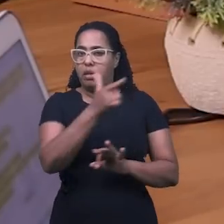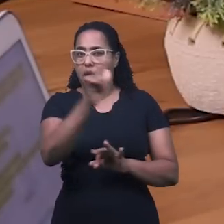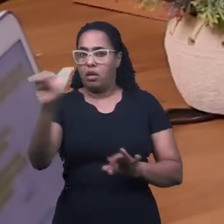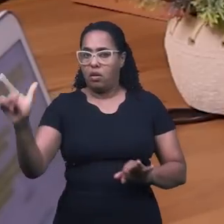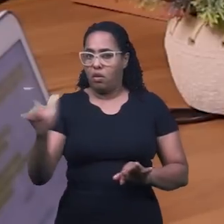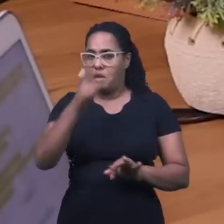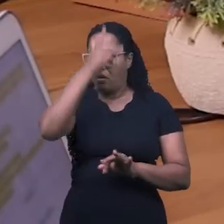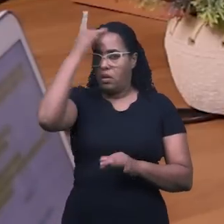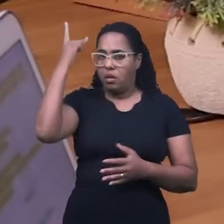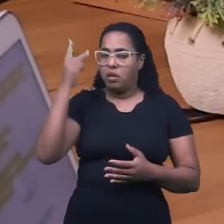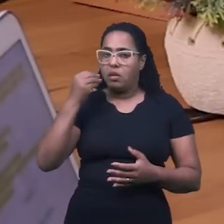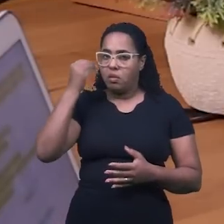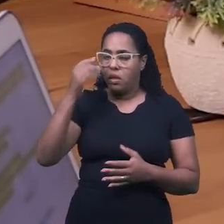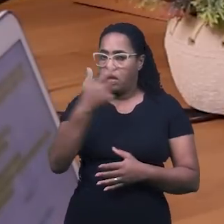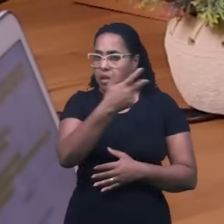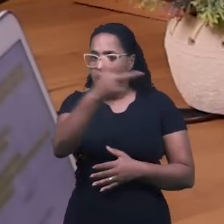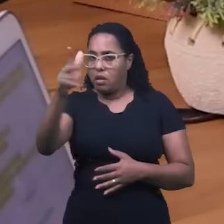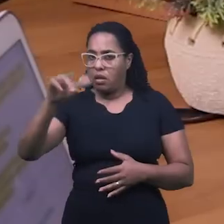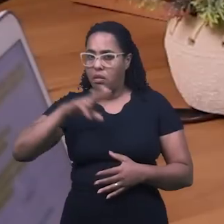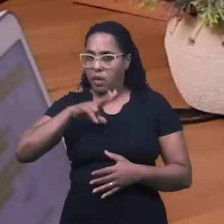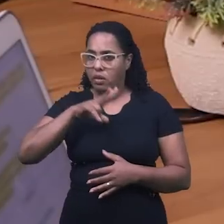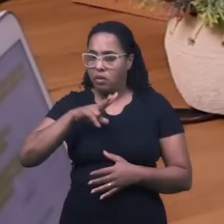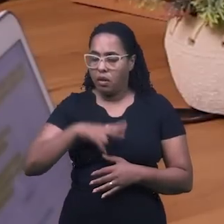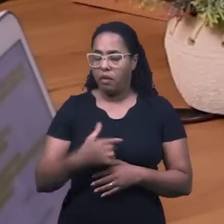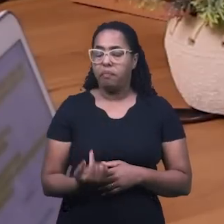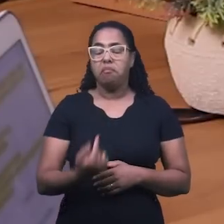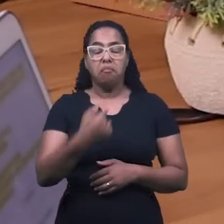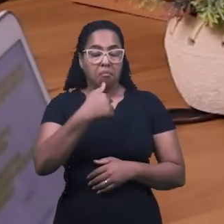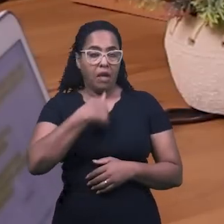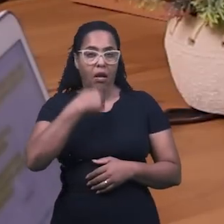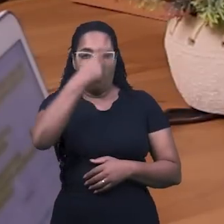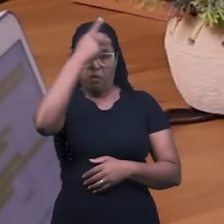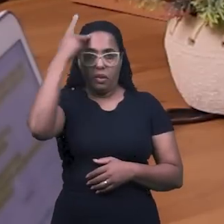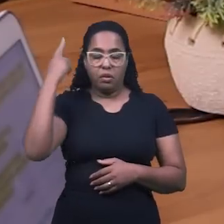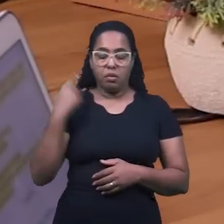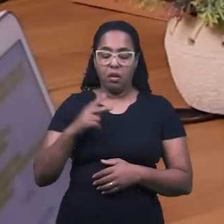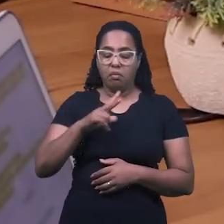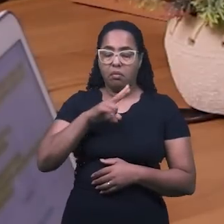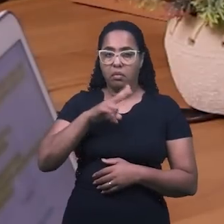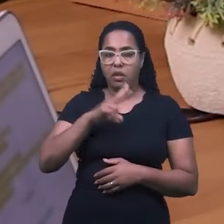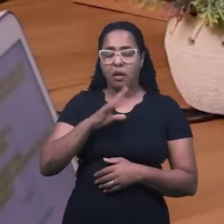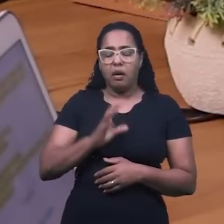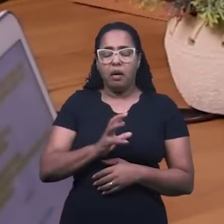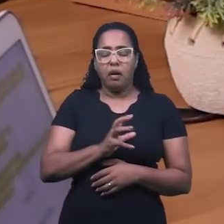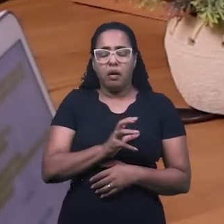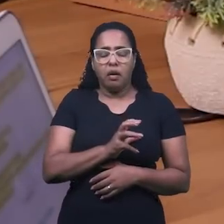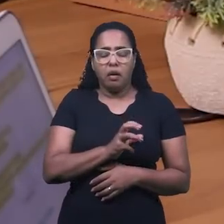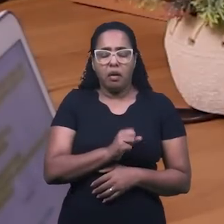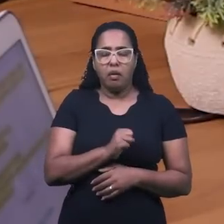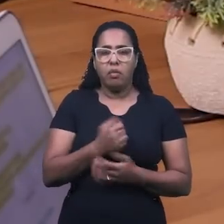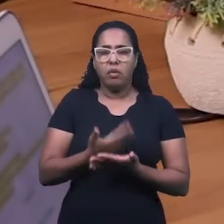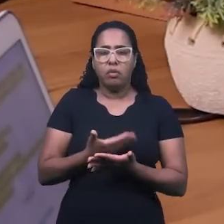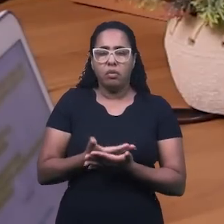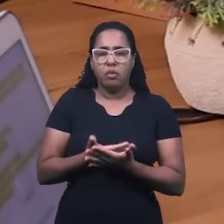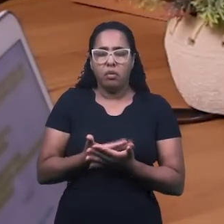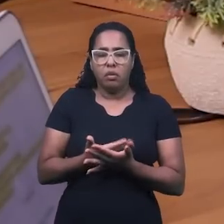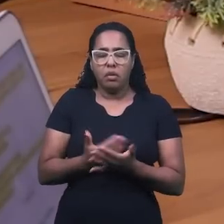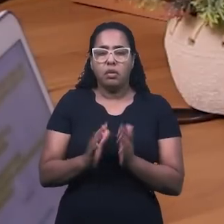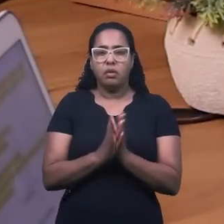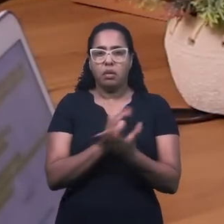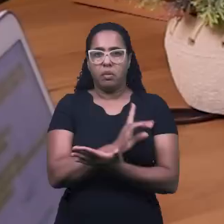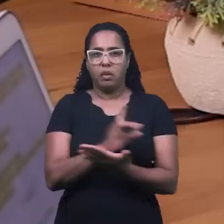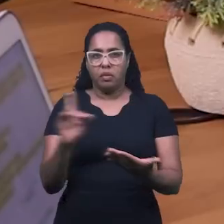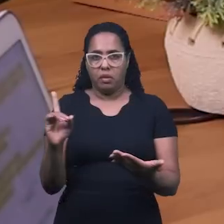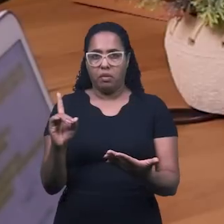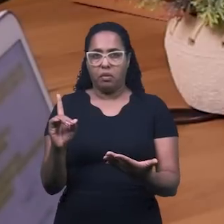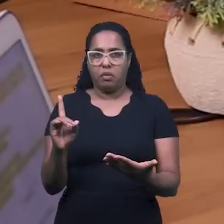eu tenho certeza que outros irmãos têm as experiências deles, né? Eu sou uma pessoa assim, que particularmente, eu amo muito